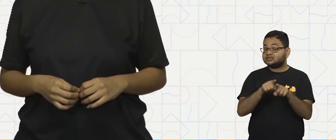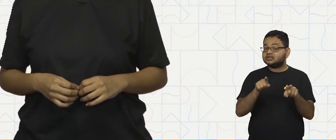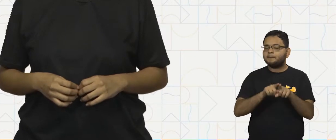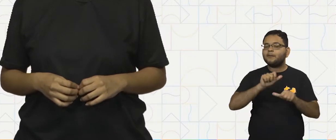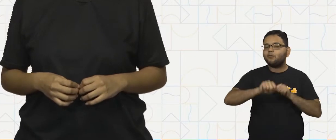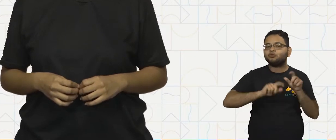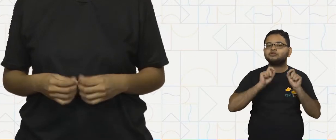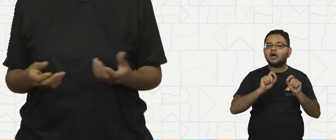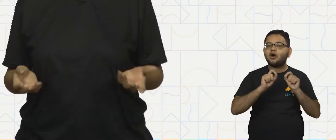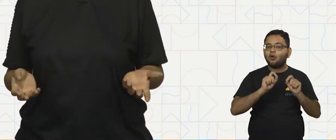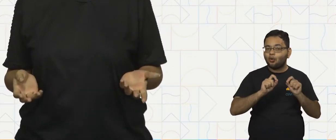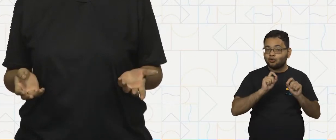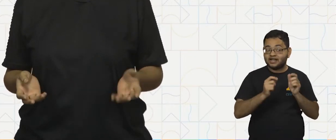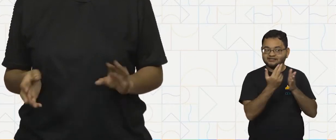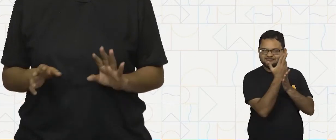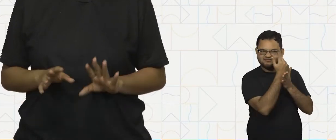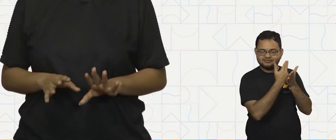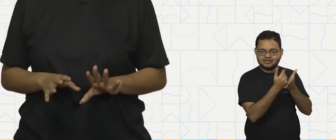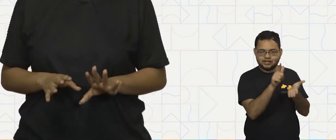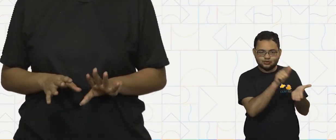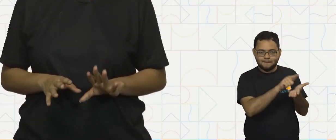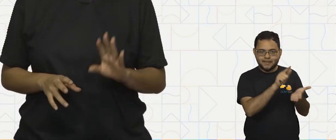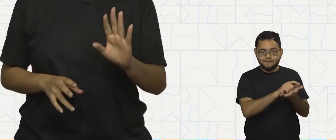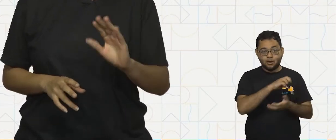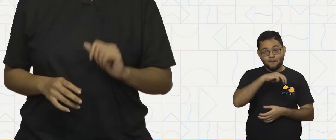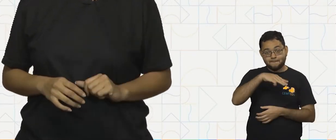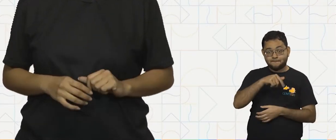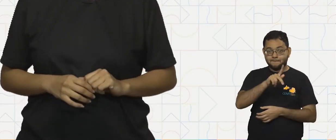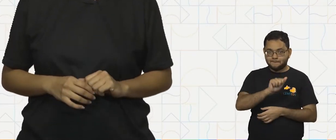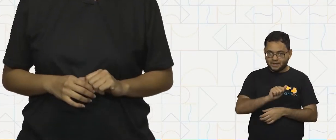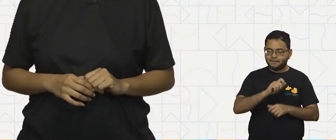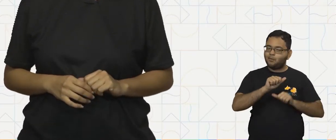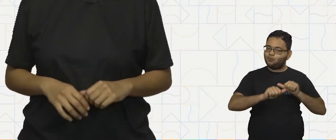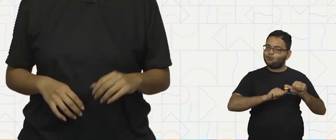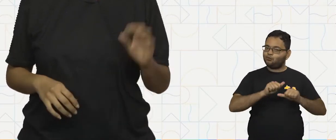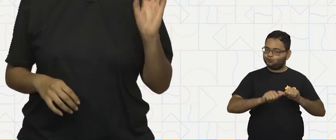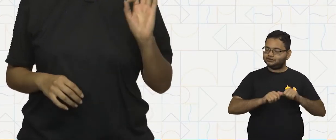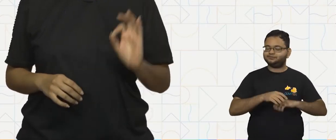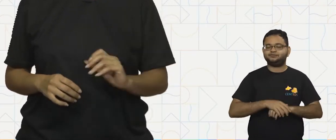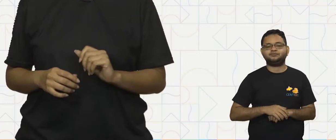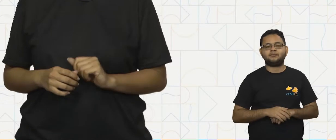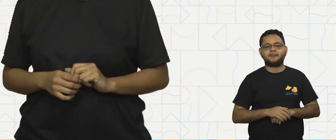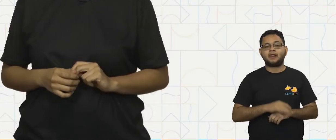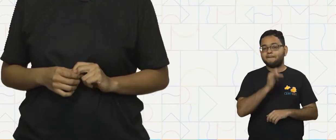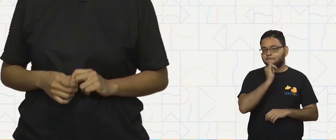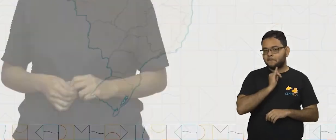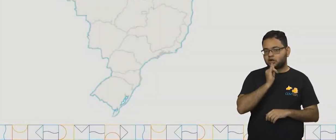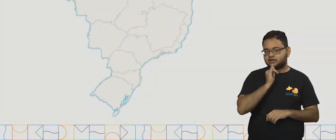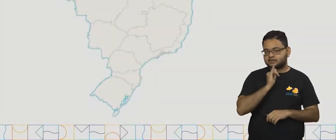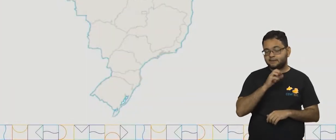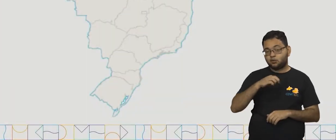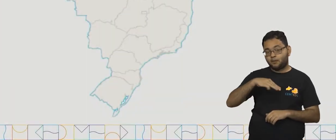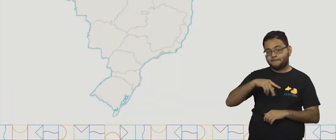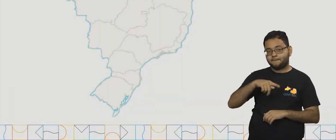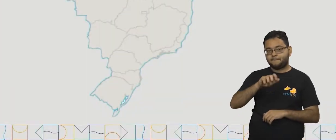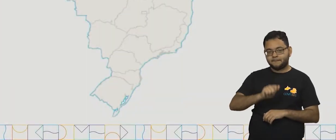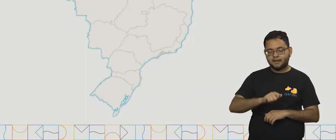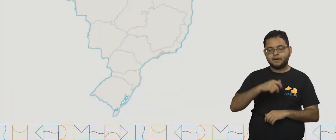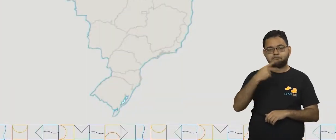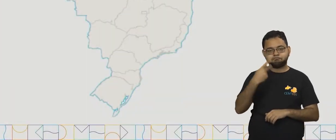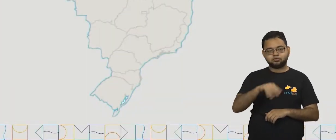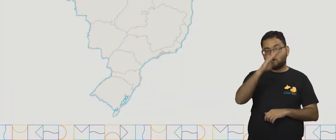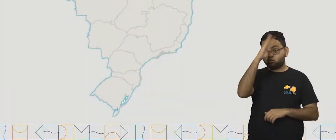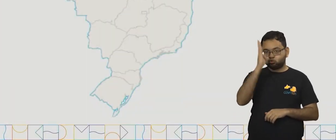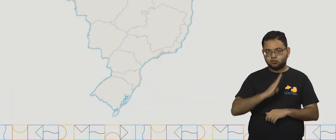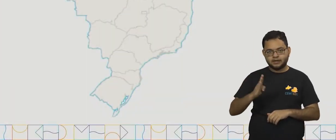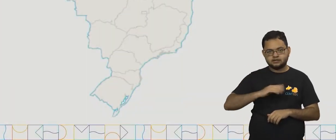representações cartográficas, ou seja, os mapas, também mudam. O próprio mapa do Brasil, por exemplo, já